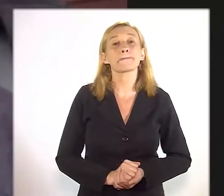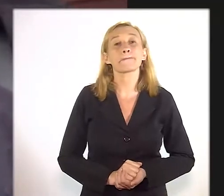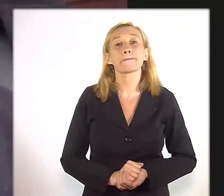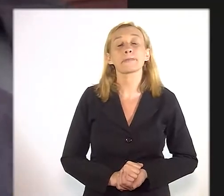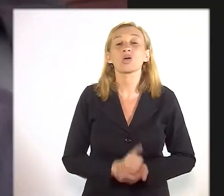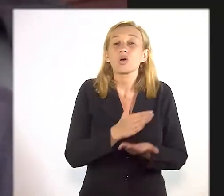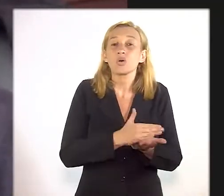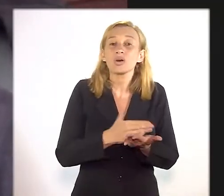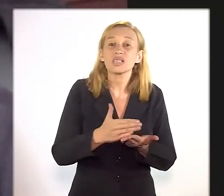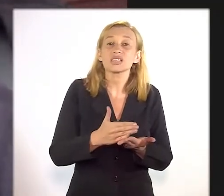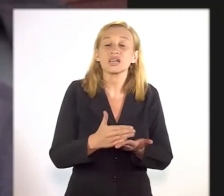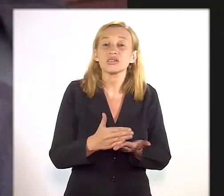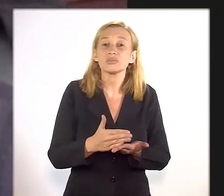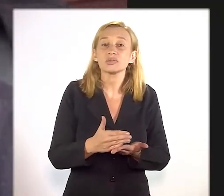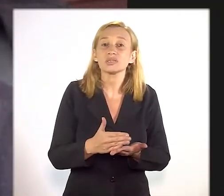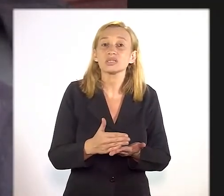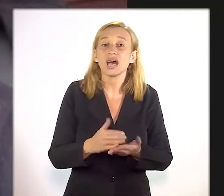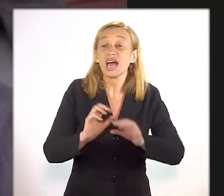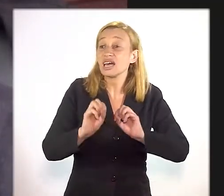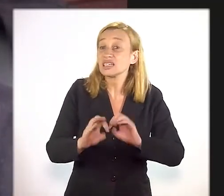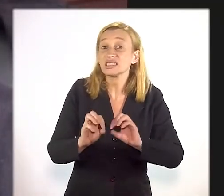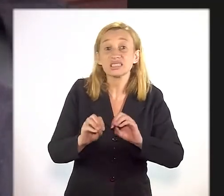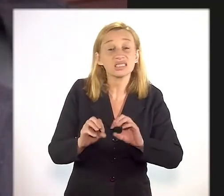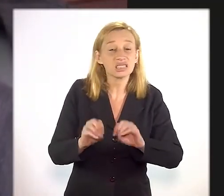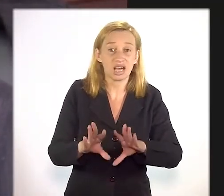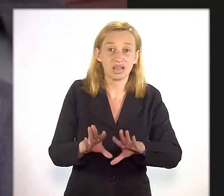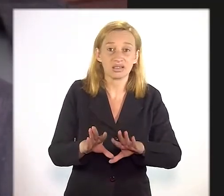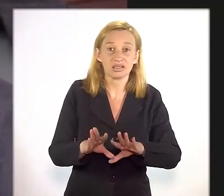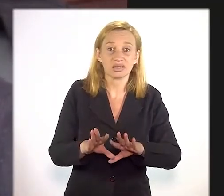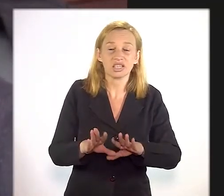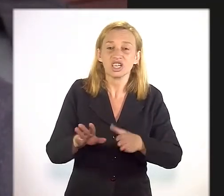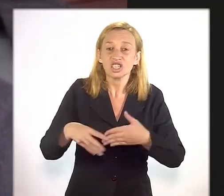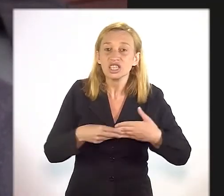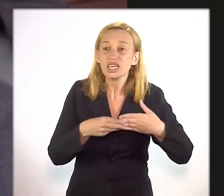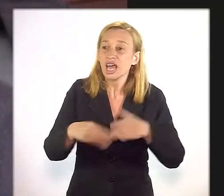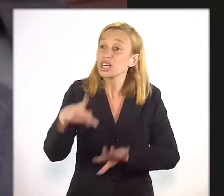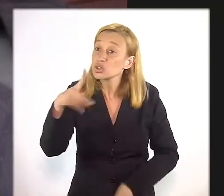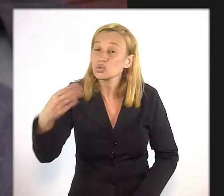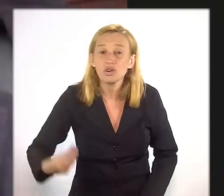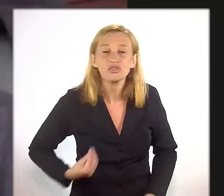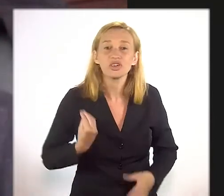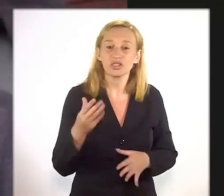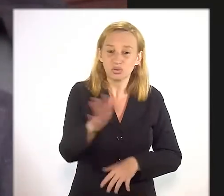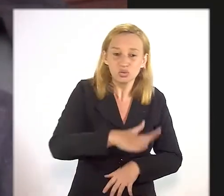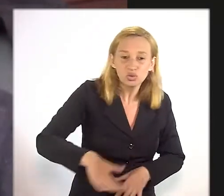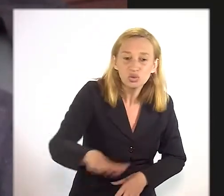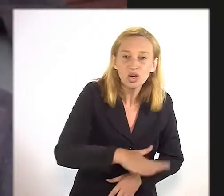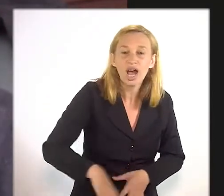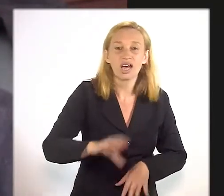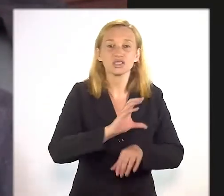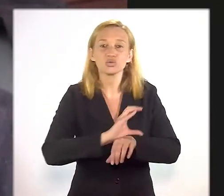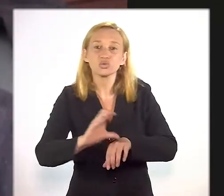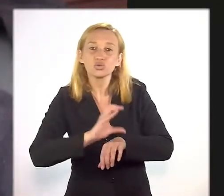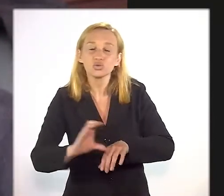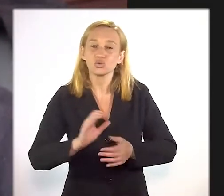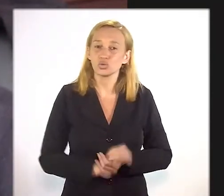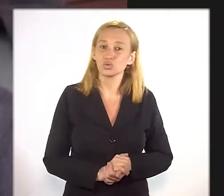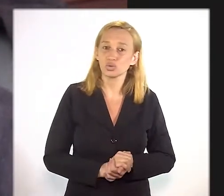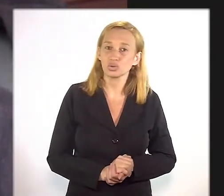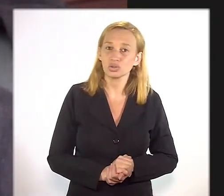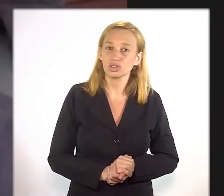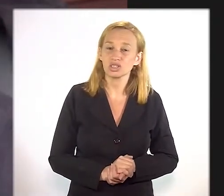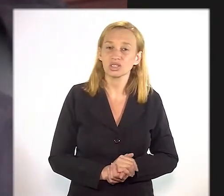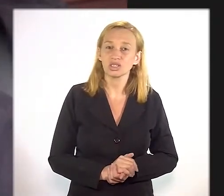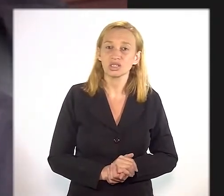que não existe. Passamos a ensinar o outro a planejar-se, a saber gerir a sua vida, os tempos, os espaços, os recursos, a